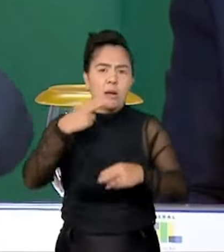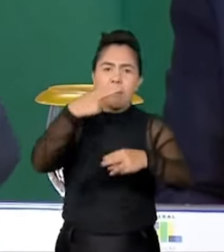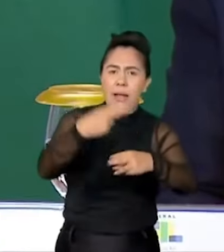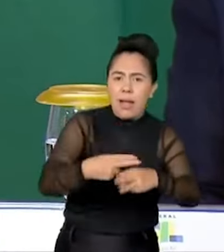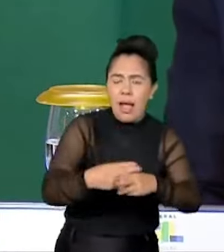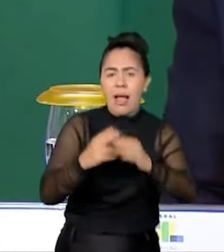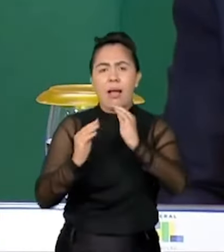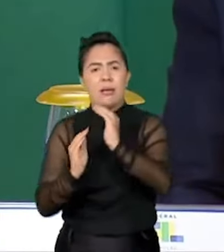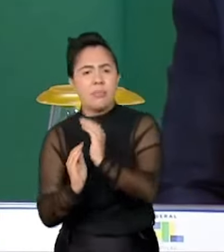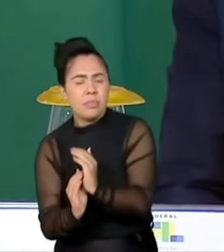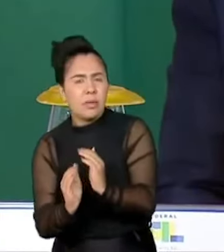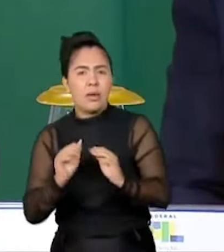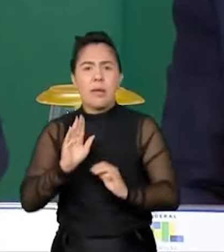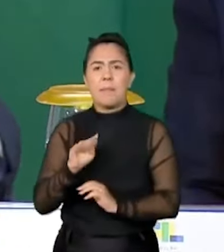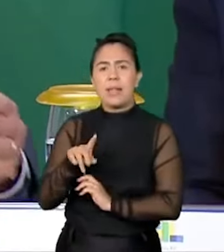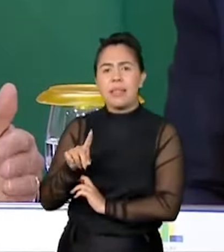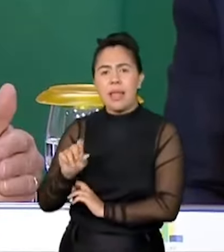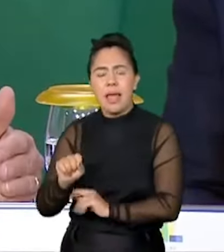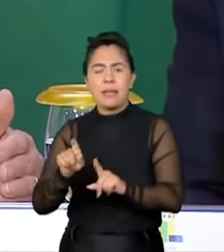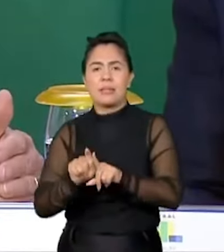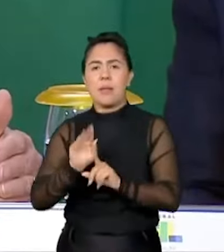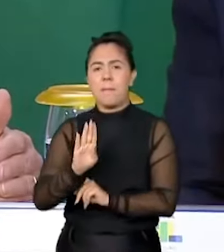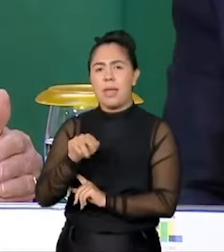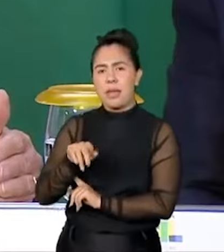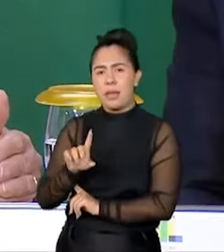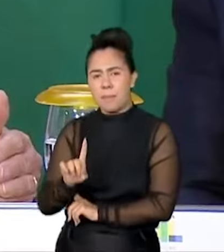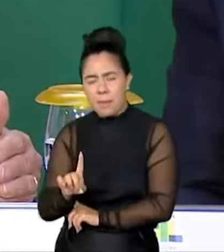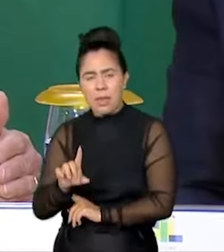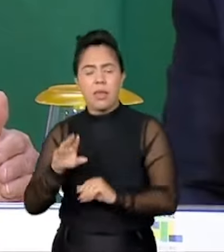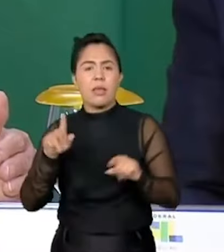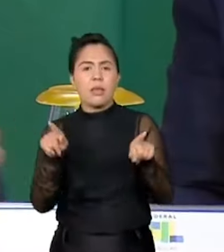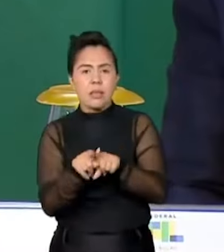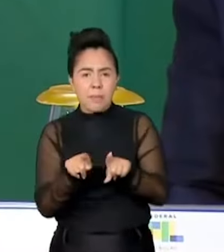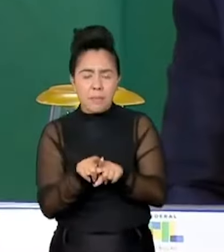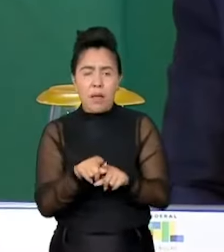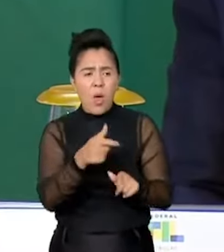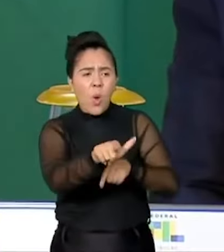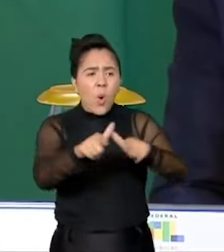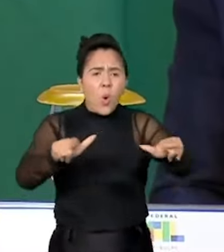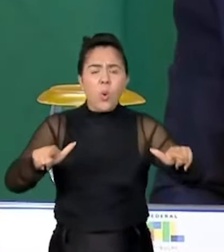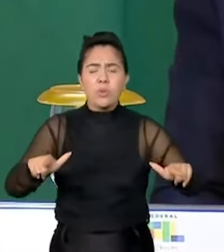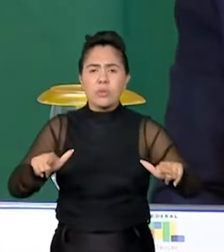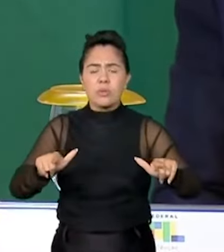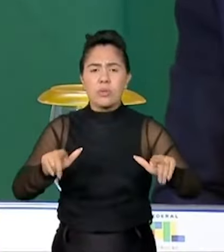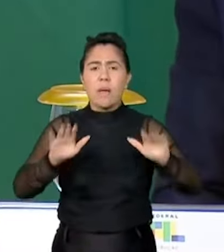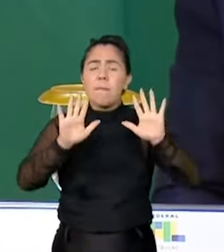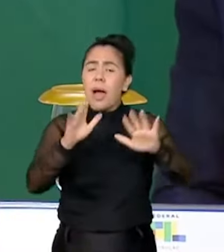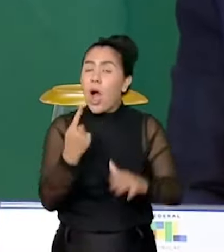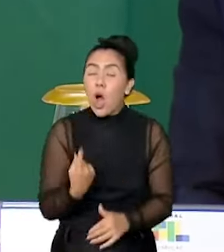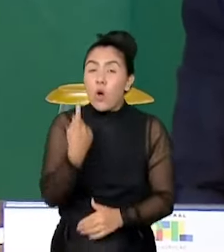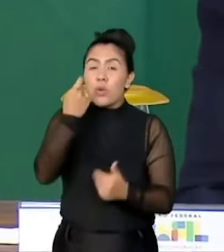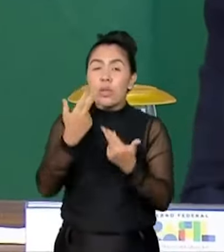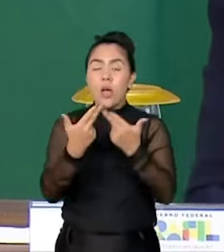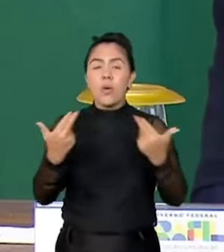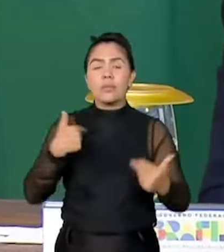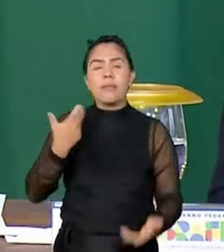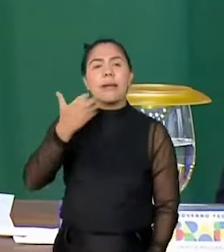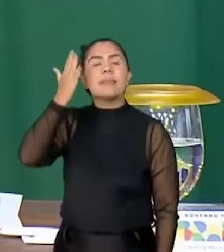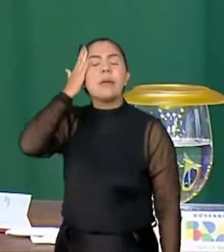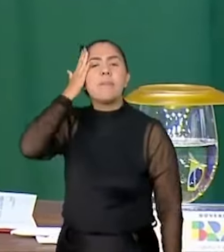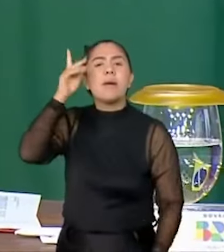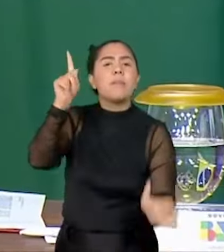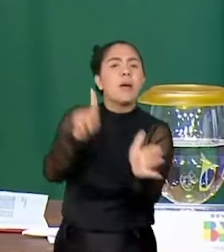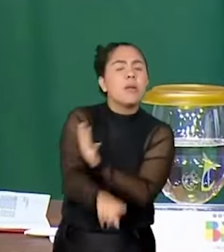com o BNDES, com o BNB e com o BASA. E a única coisa que eu quero saber é o seguinte, é qual é